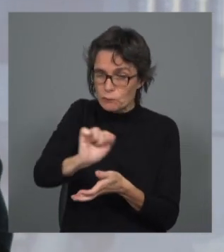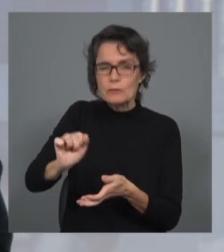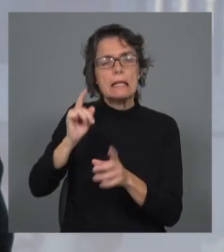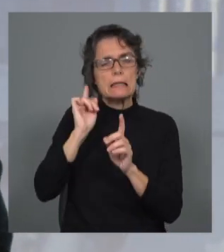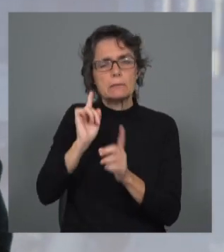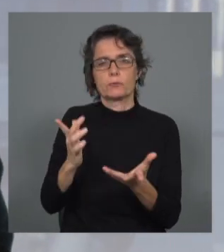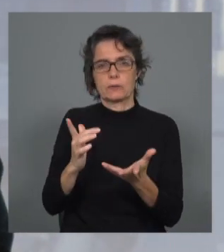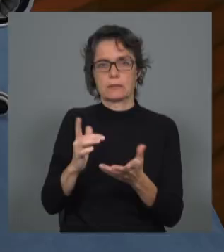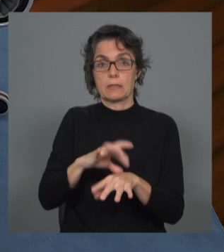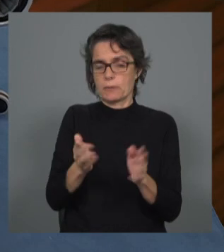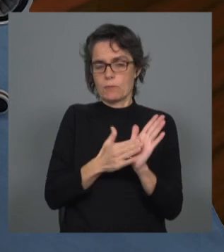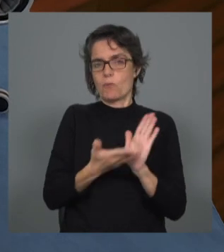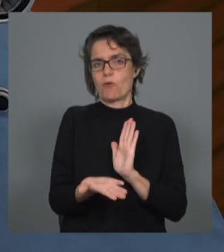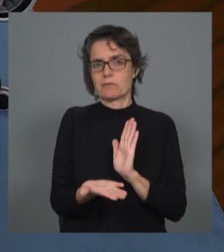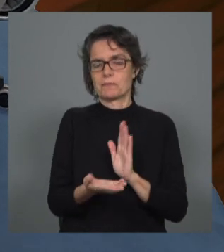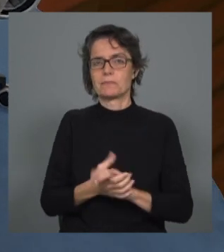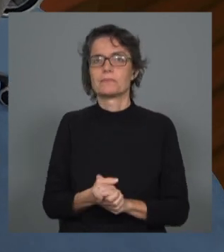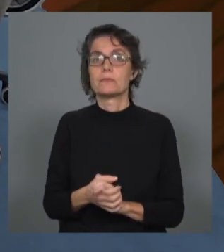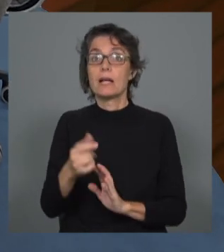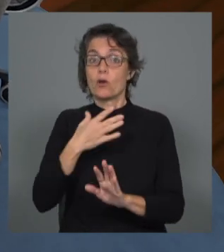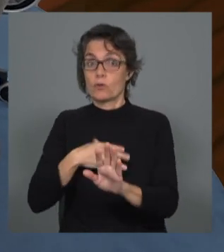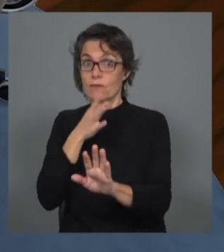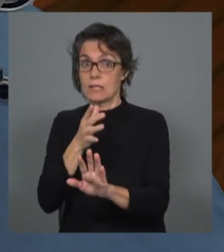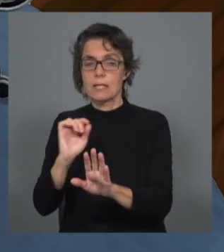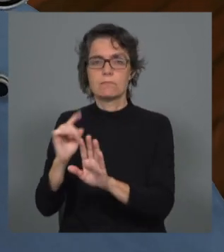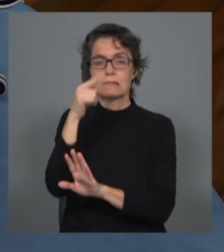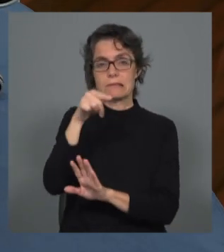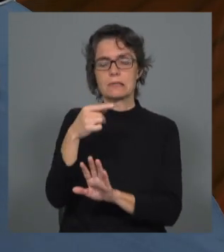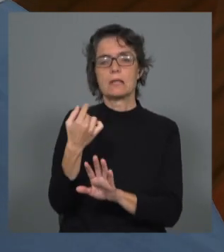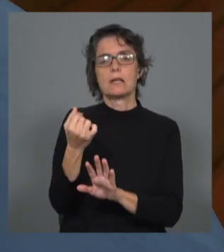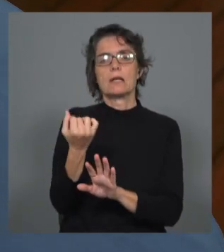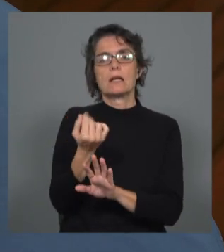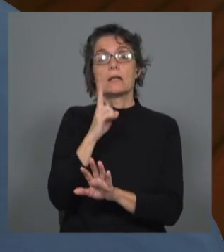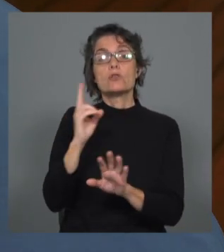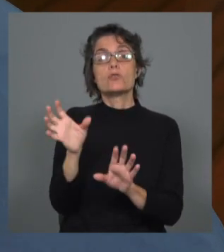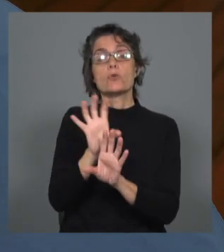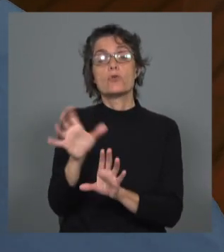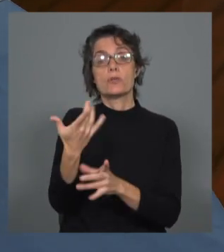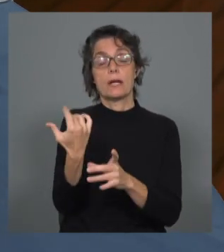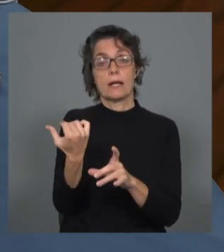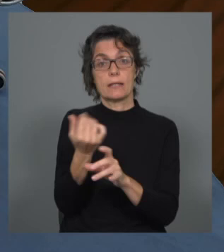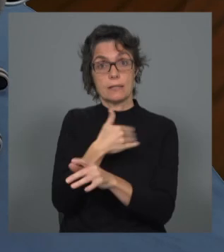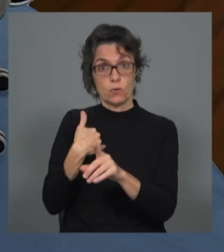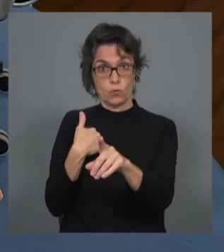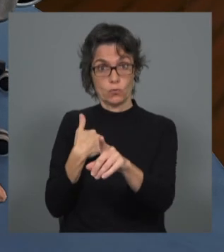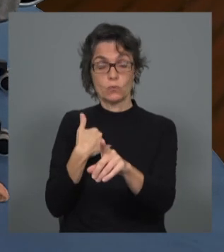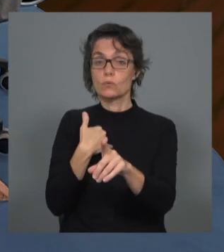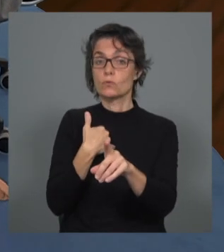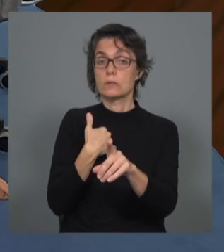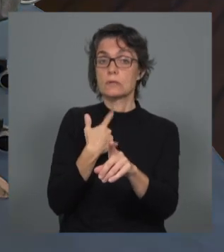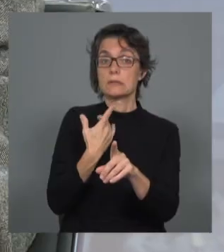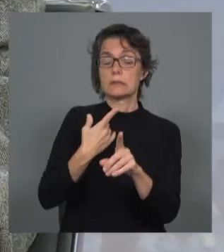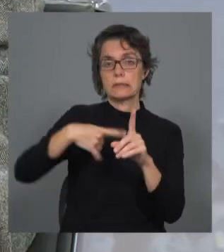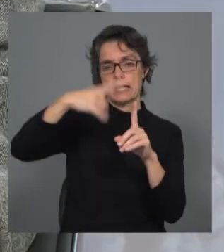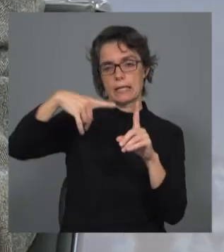estava a dizer que a primeira vez que a Direção-Geral de Saúde se confrontou que o dar números nacionais